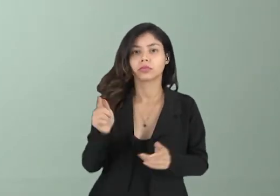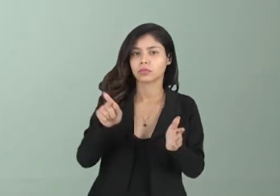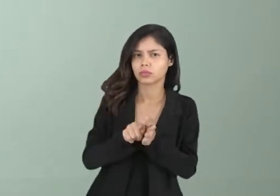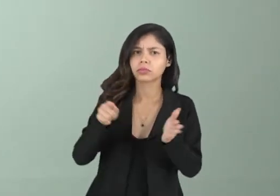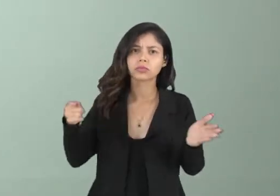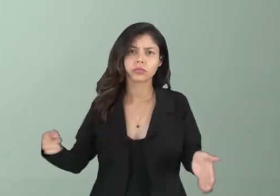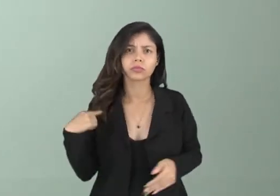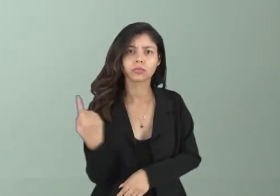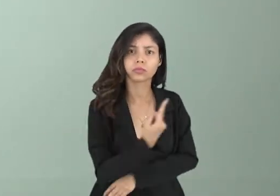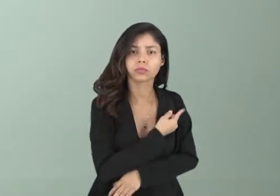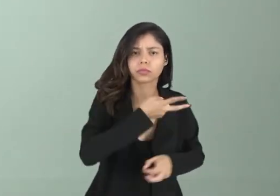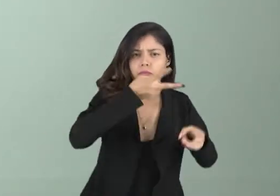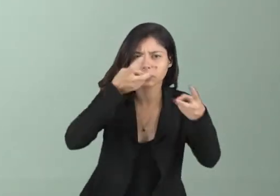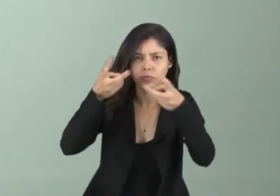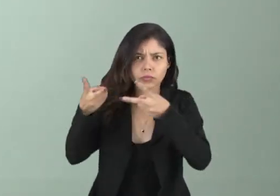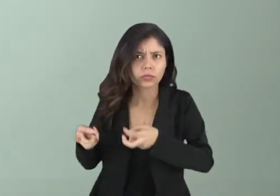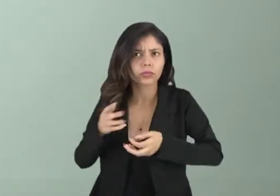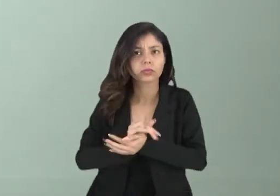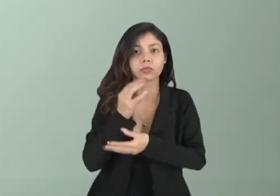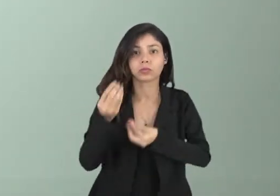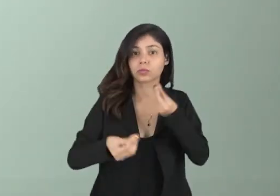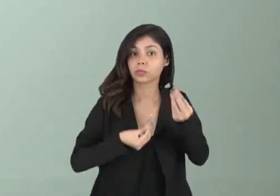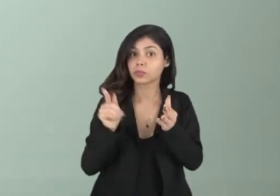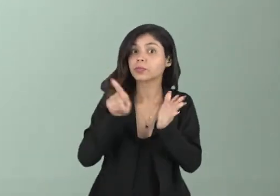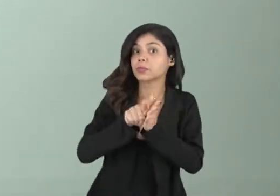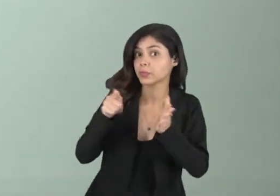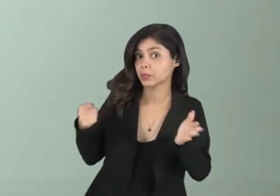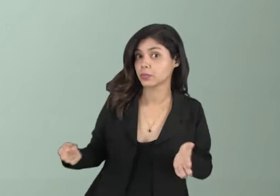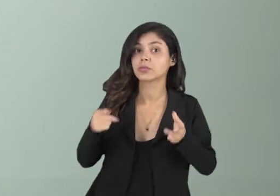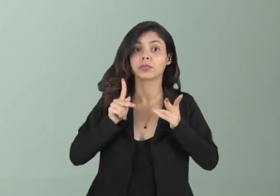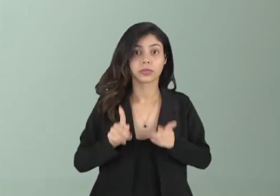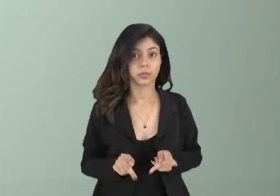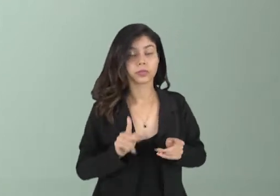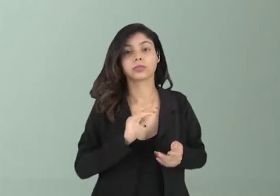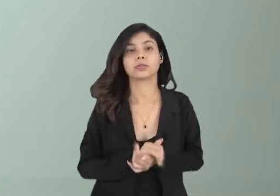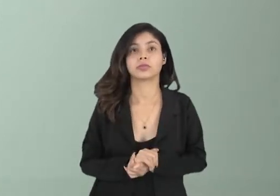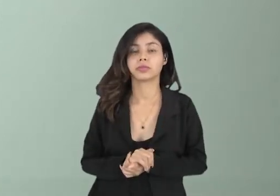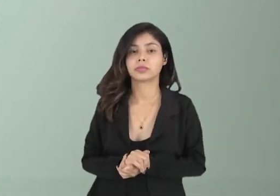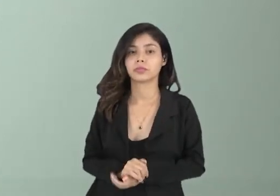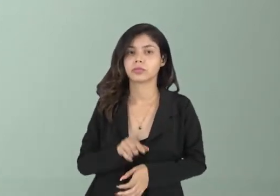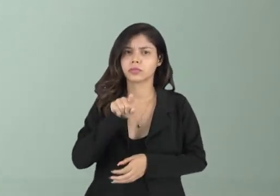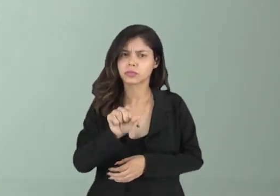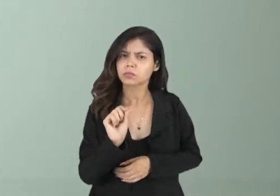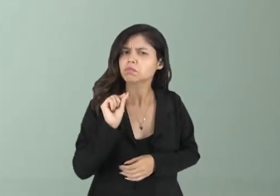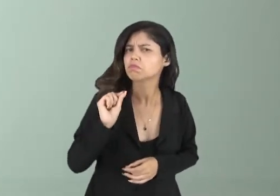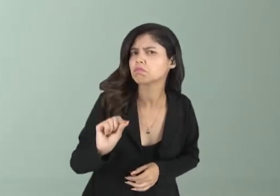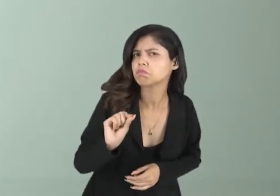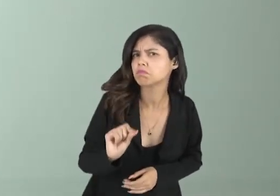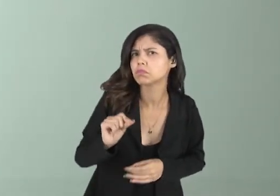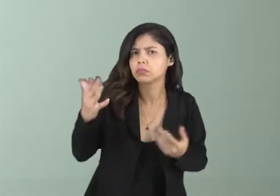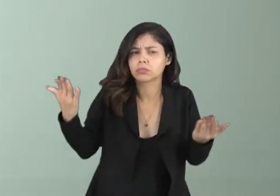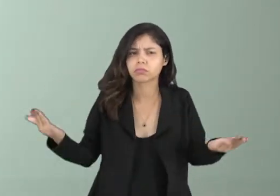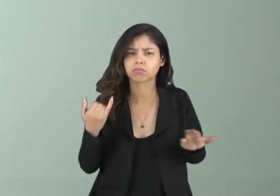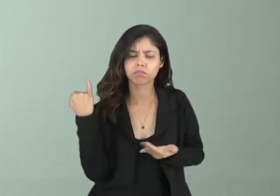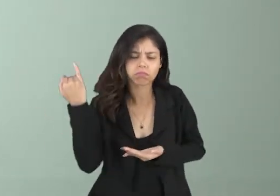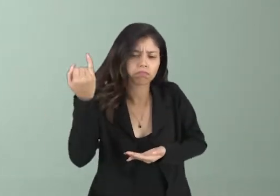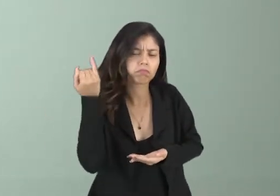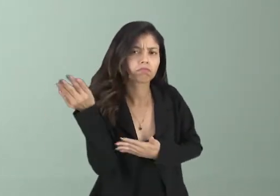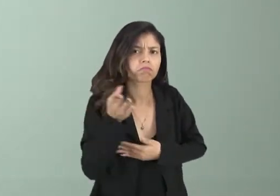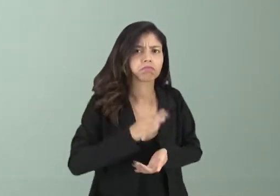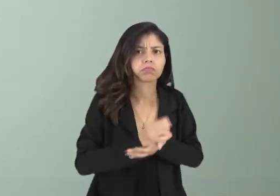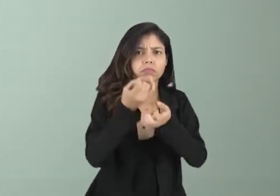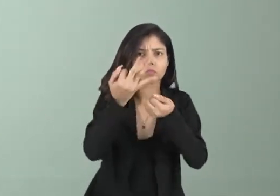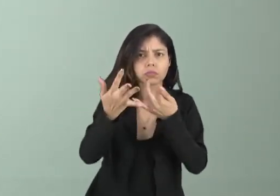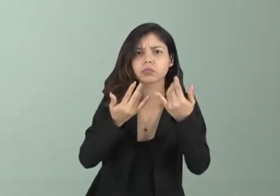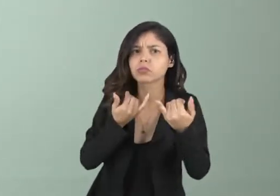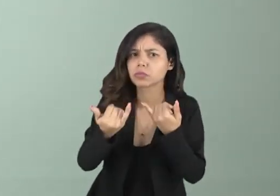jornais. Vamos observar como os jornais se posicionam. A que os jornais dão ênfase em